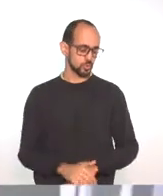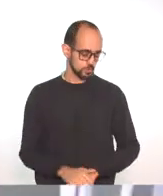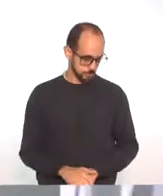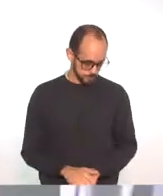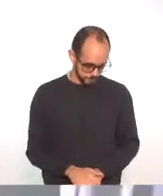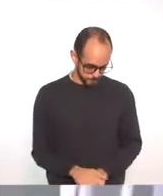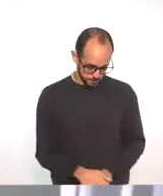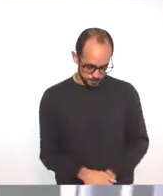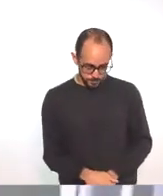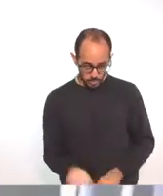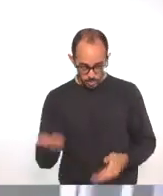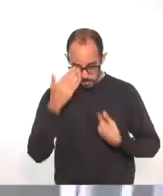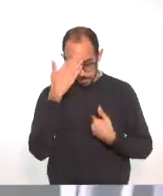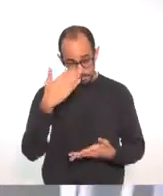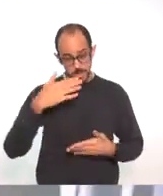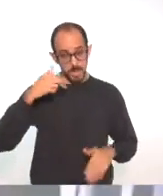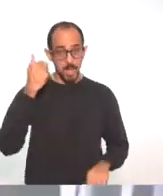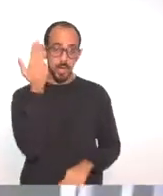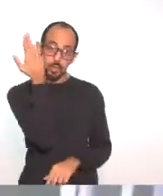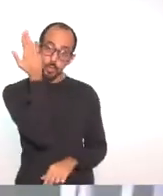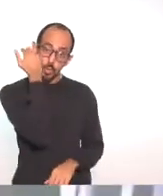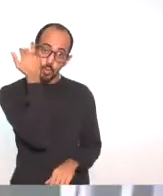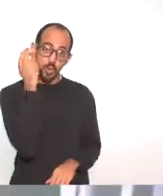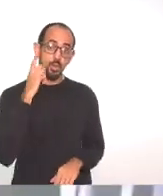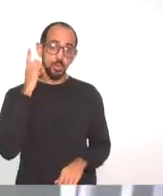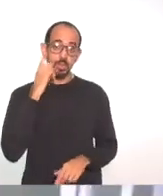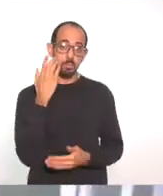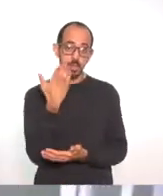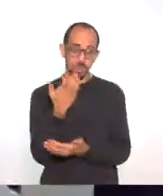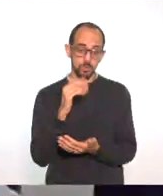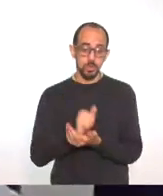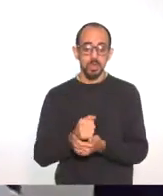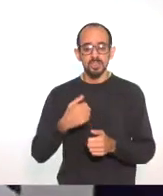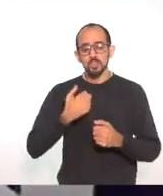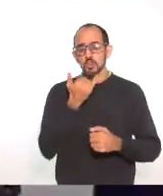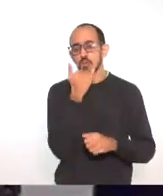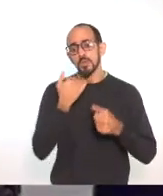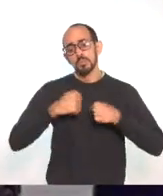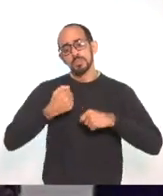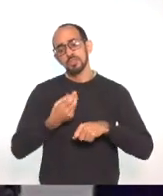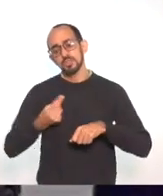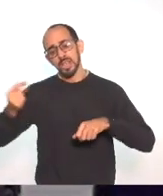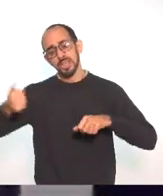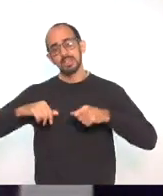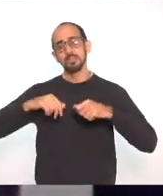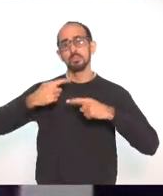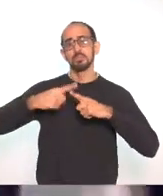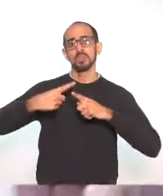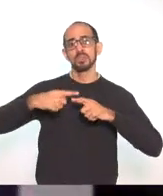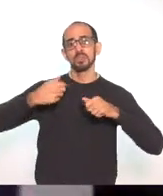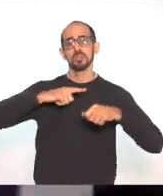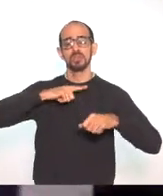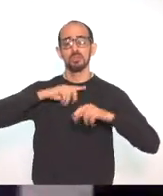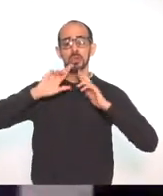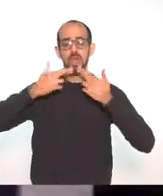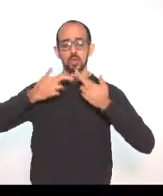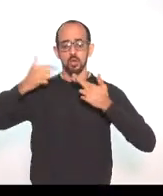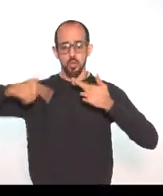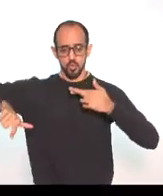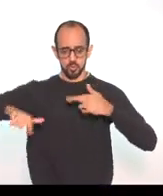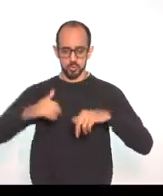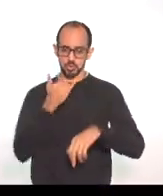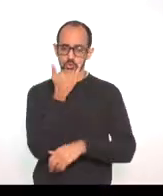e obrigado Deputado ele é um Marco ele eu vou ter que me retirar porque eu tô numa reunião de bancada agora tá legal me desculpe